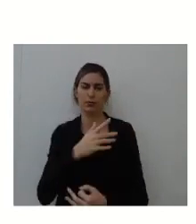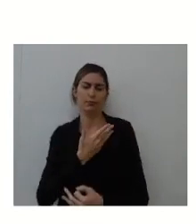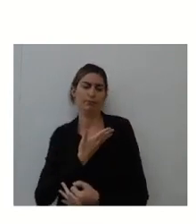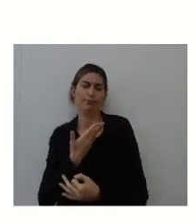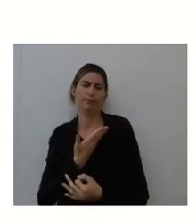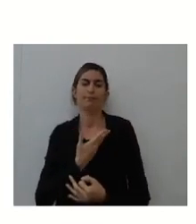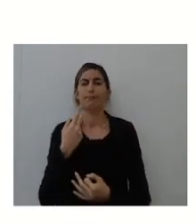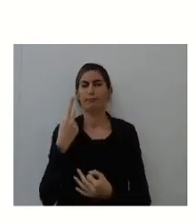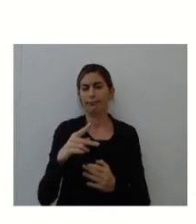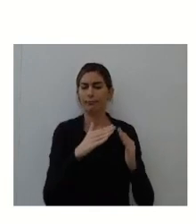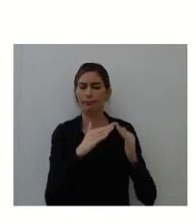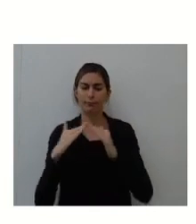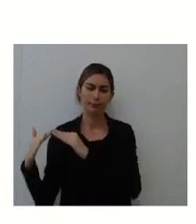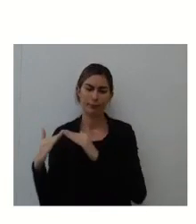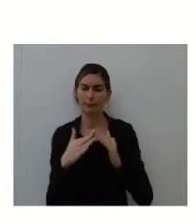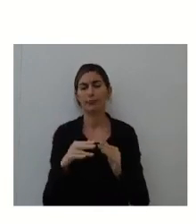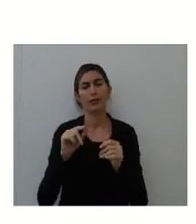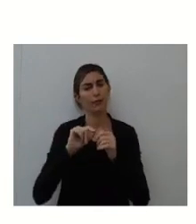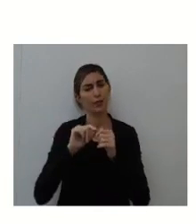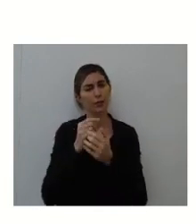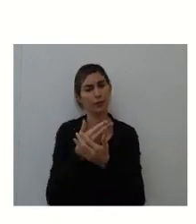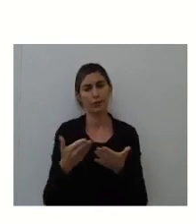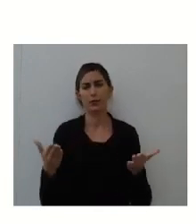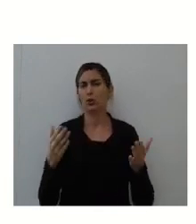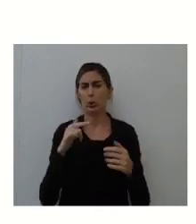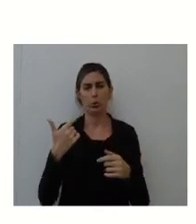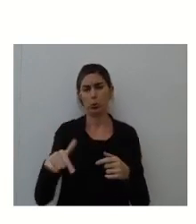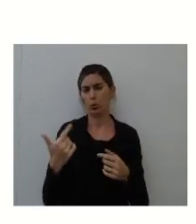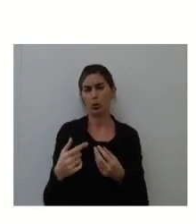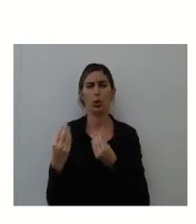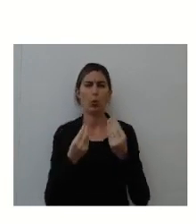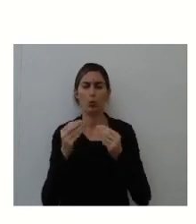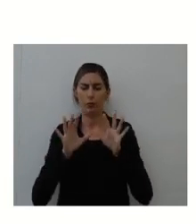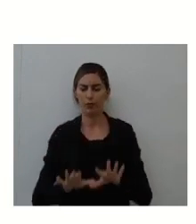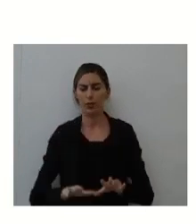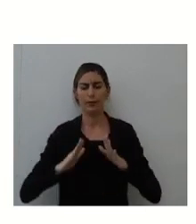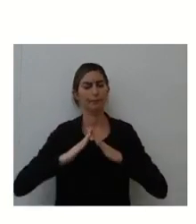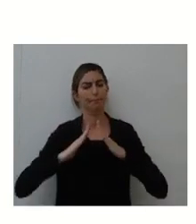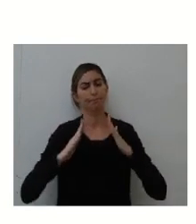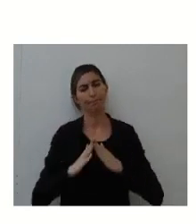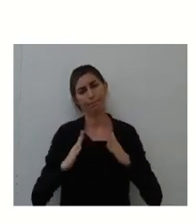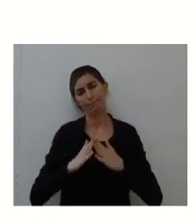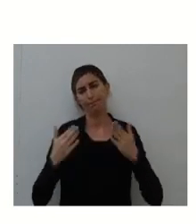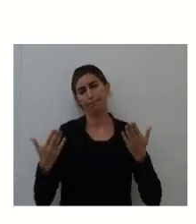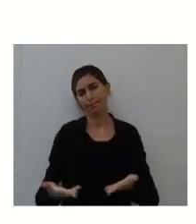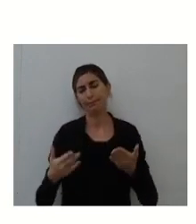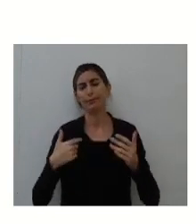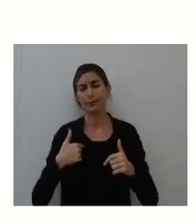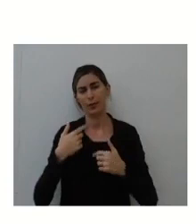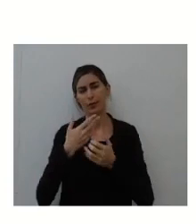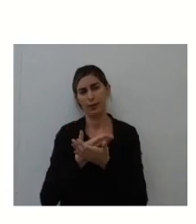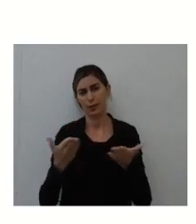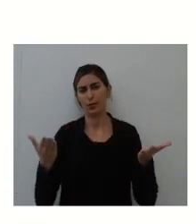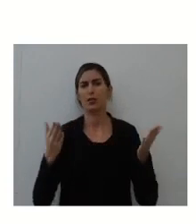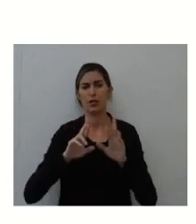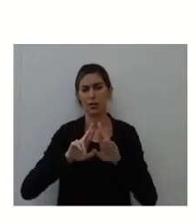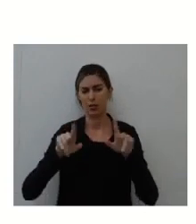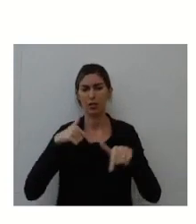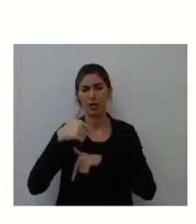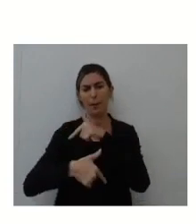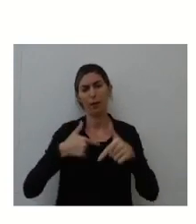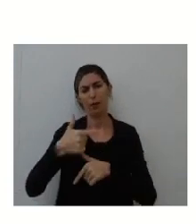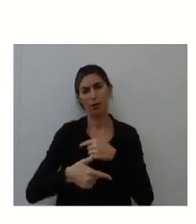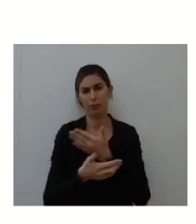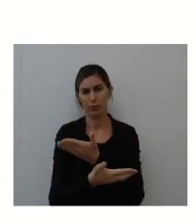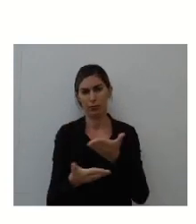amigos, pelos seus vizinhos. Faça por quem não tem como ficar em casa neste momento, por estar levando a você uma série de